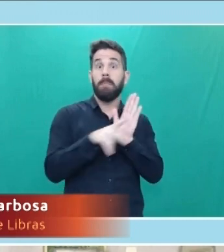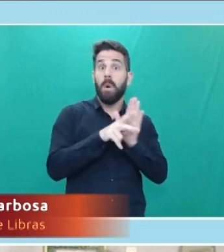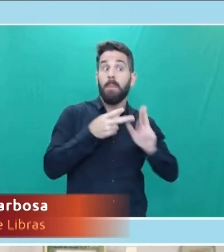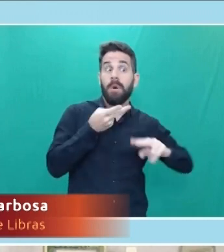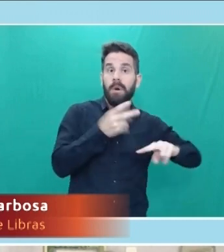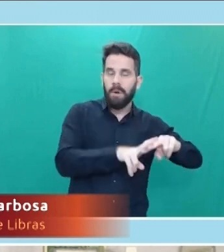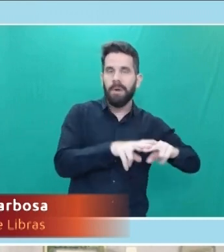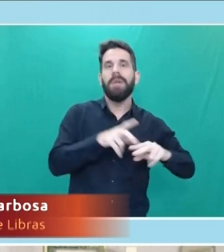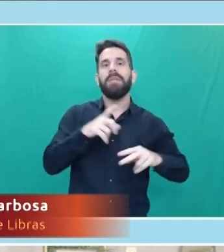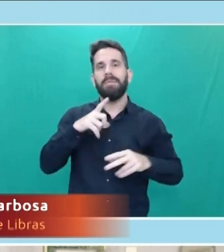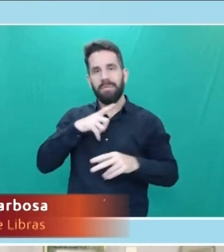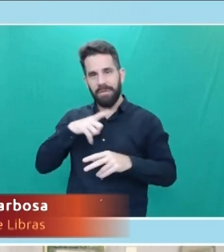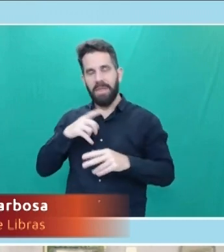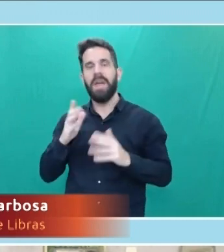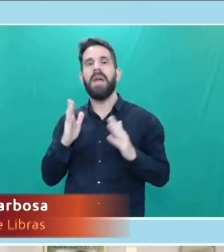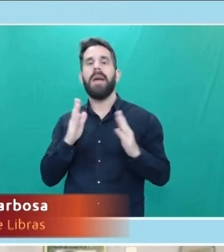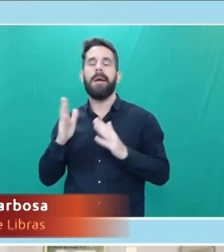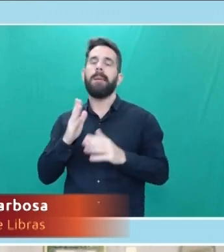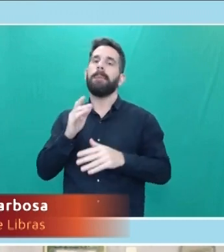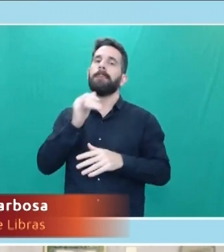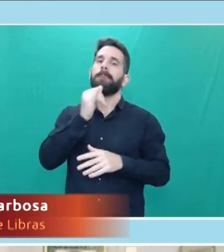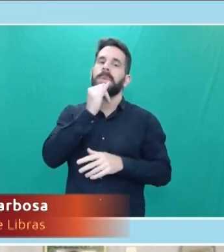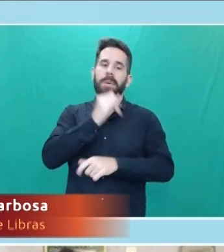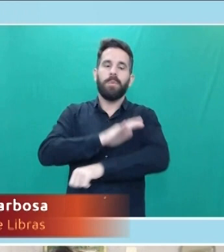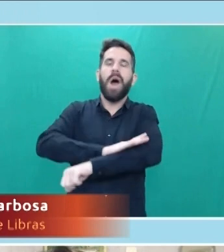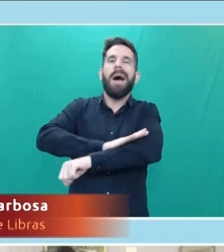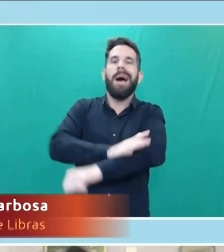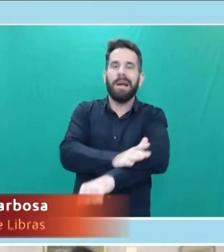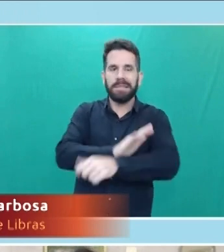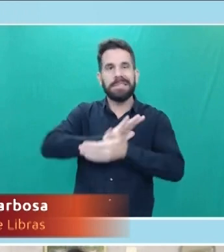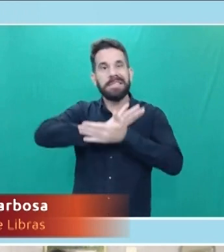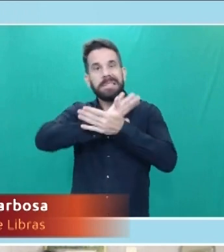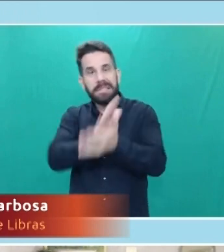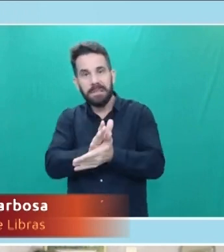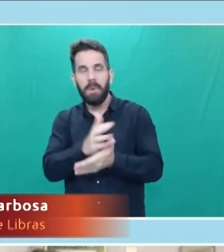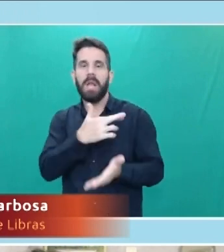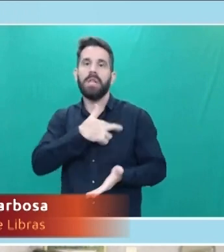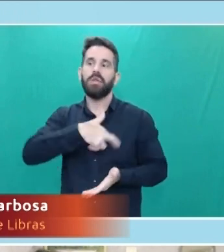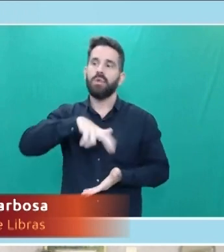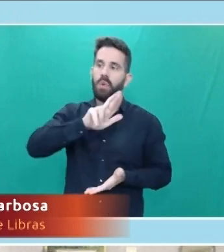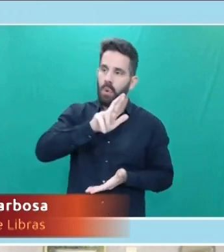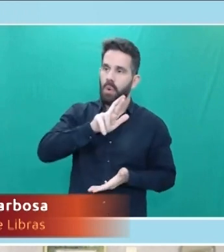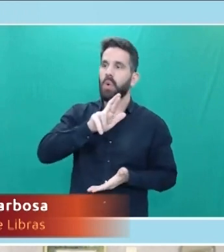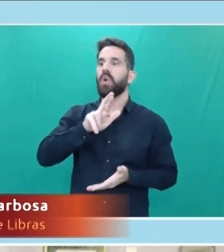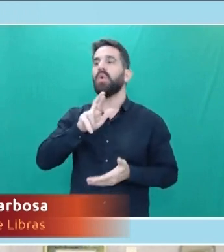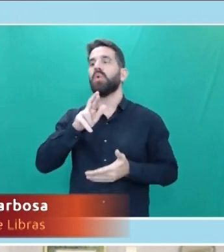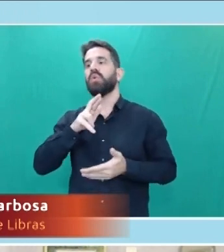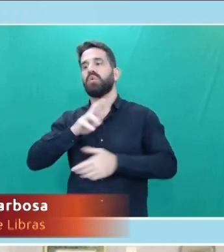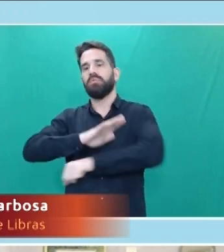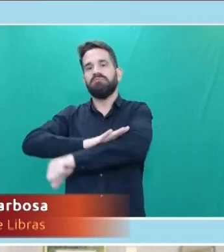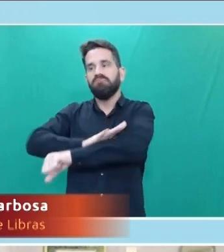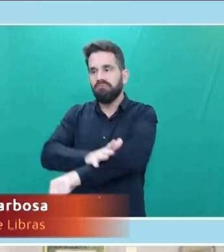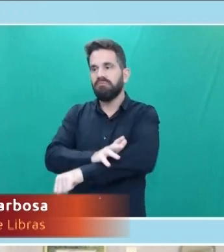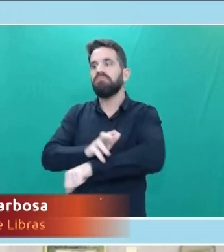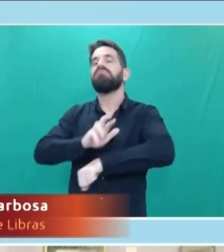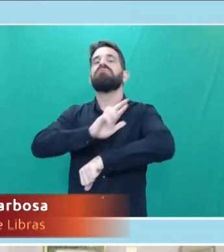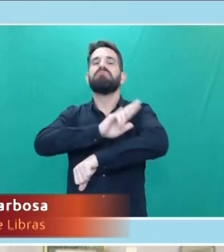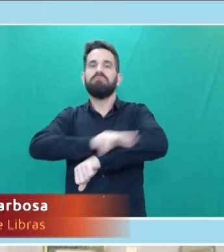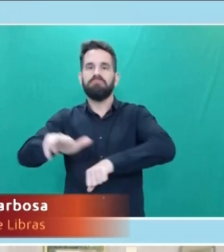racismo religioso, recreativo e também o praticado por funcionário público. Então,